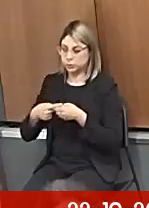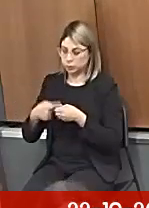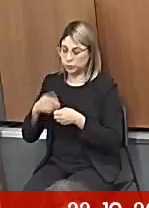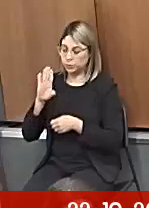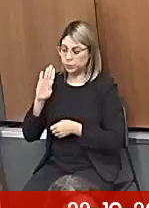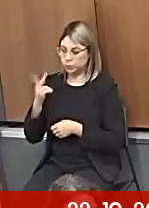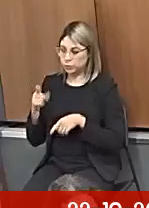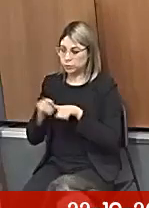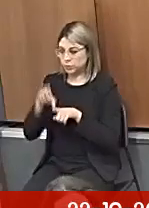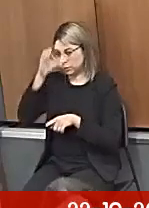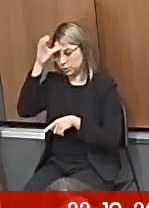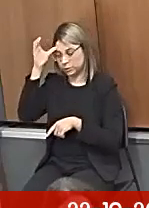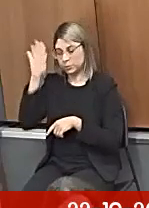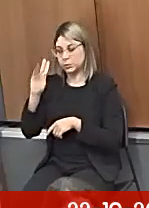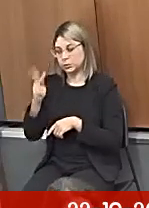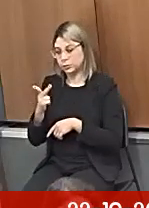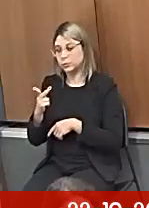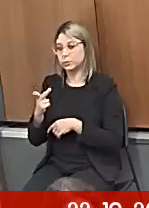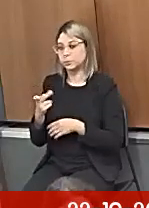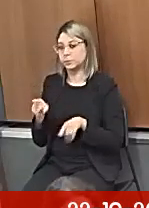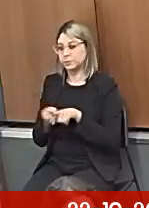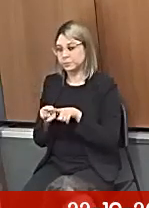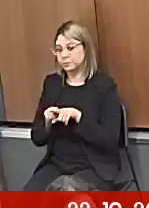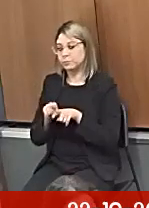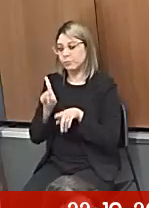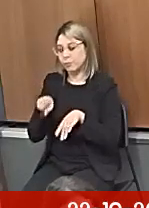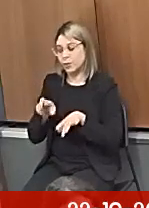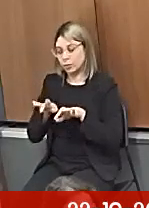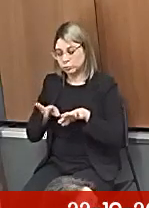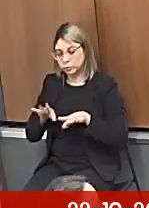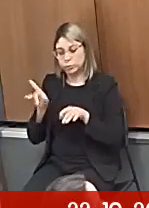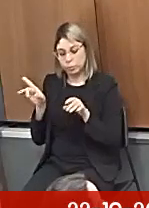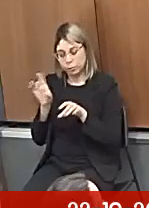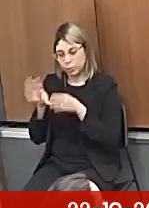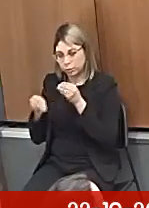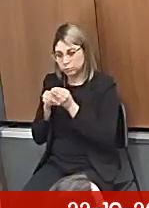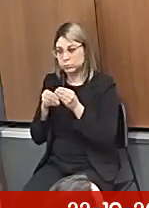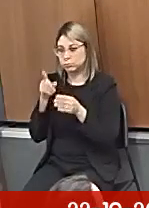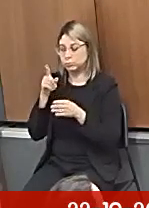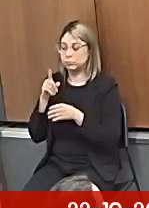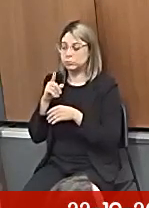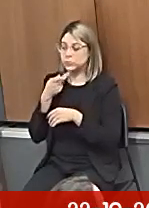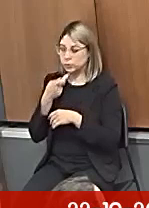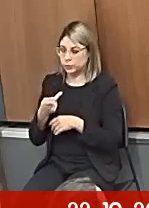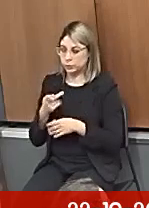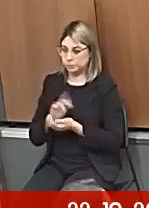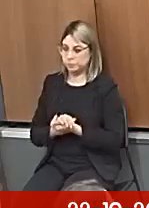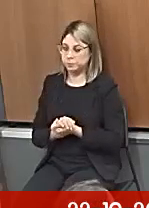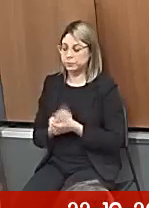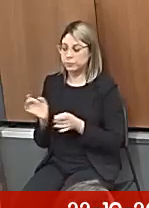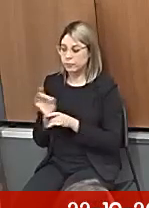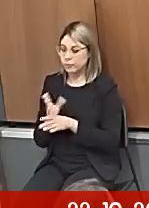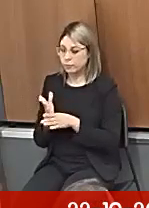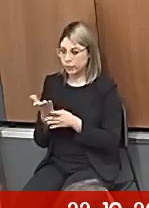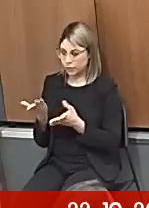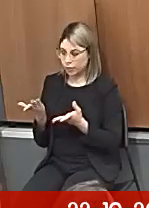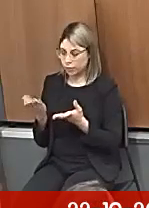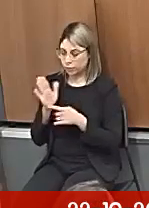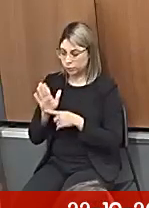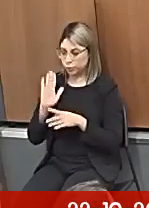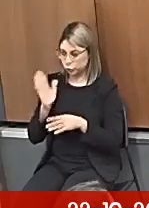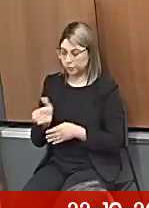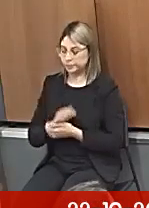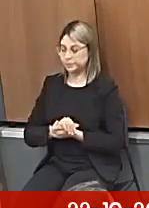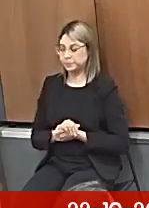Belo Horizonte, as notas taquigráficas da 29ª reunião ordinária dessa comissão, com a finalidade já